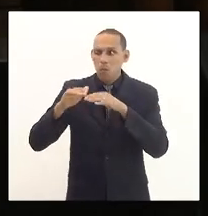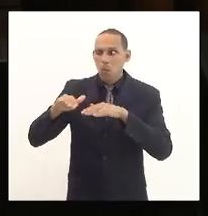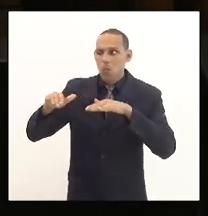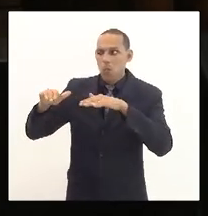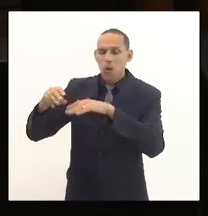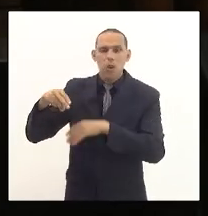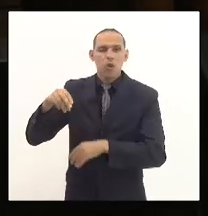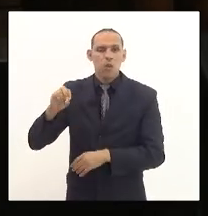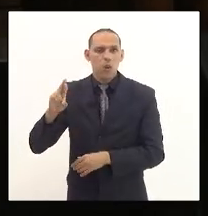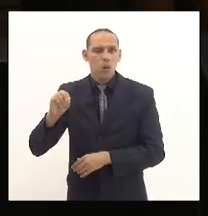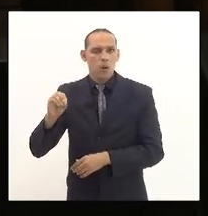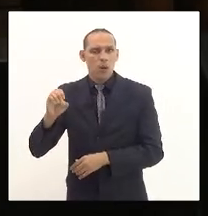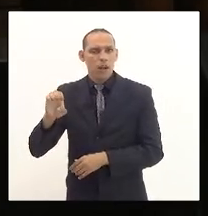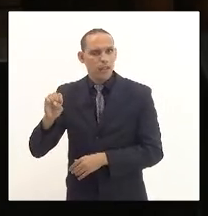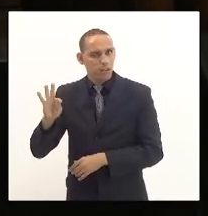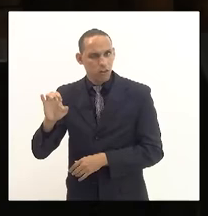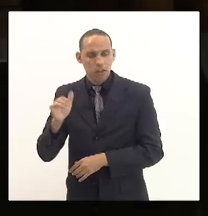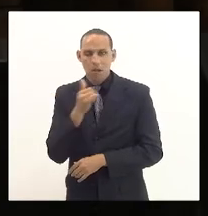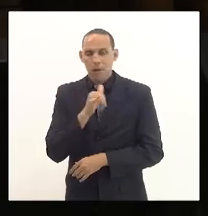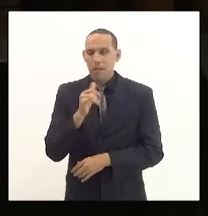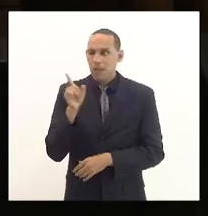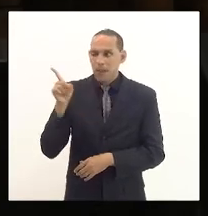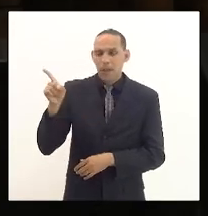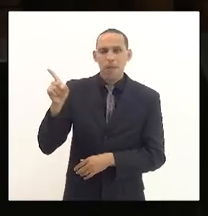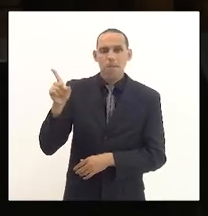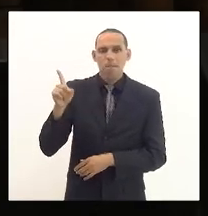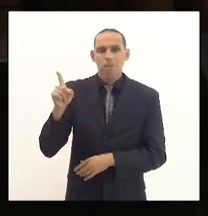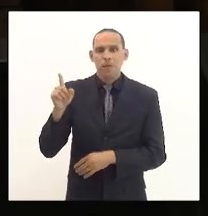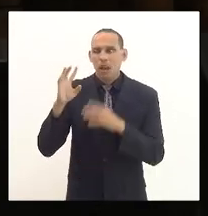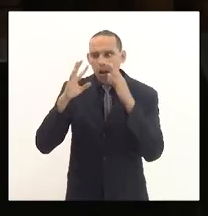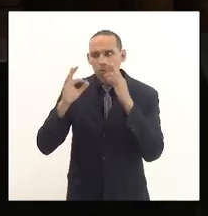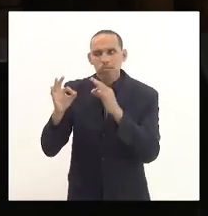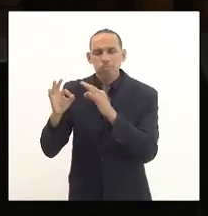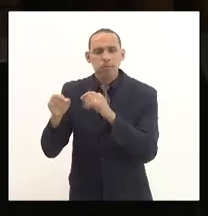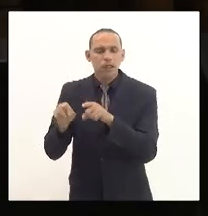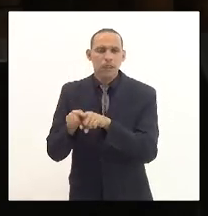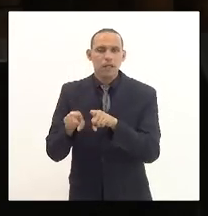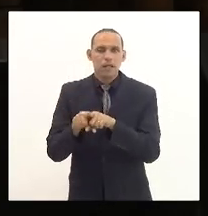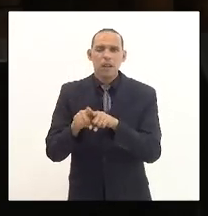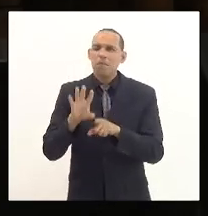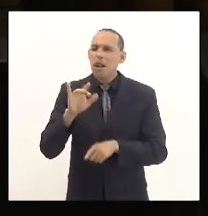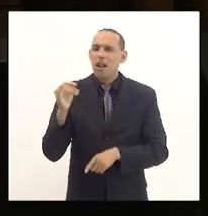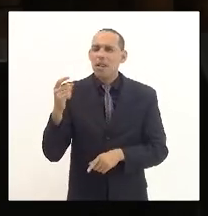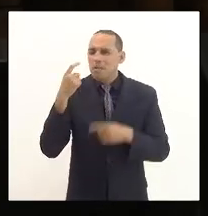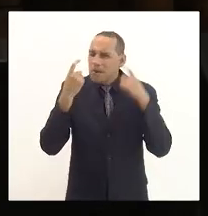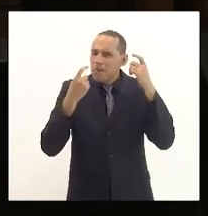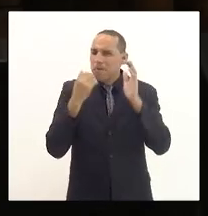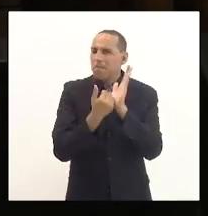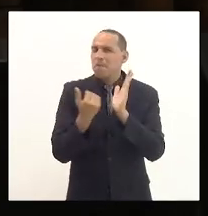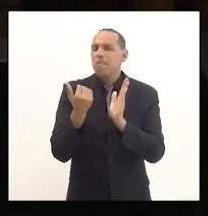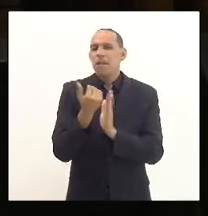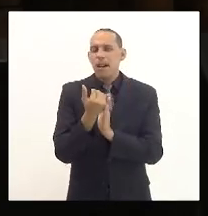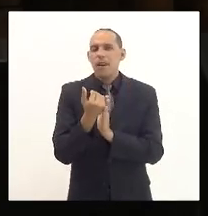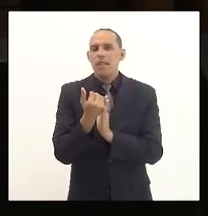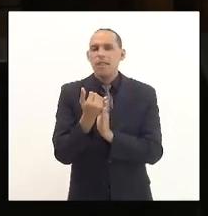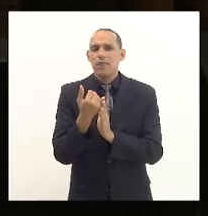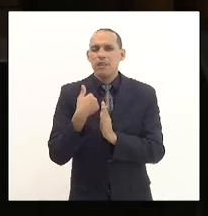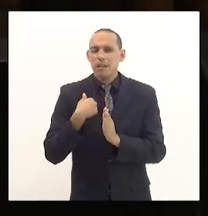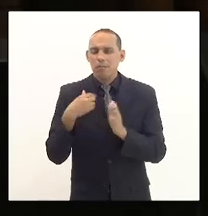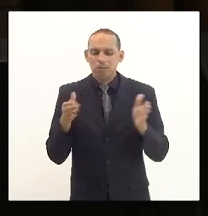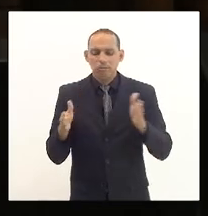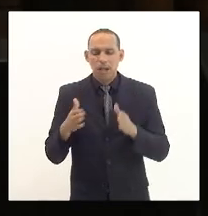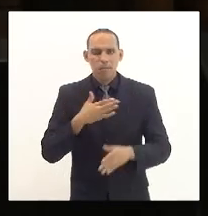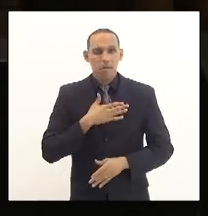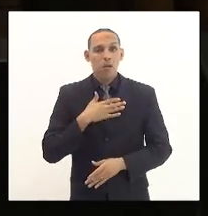do Noroeste Fluminense ouvindo essas demandas e uma das que mais preocupou o meu mandato foi